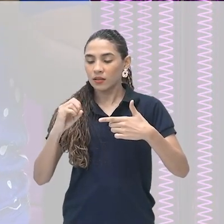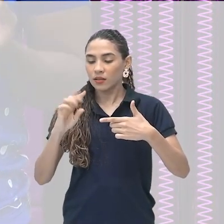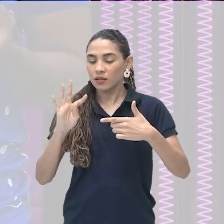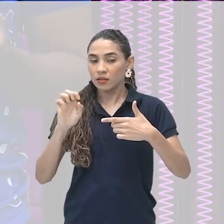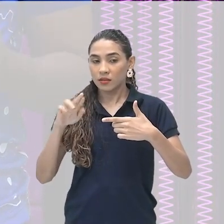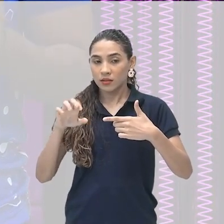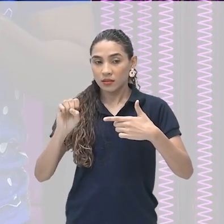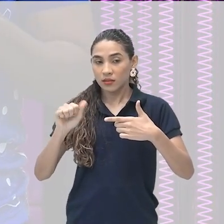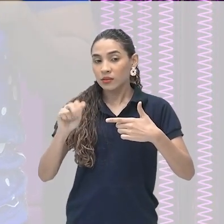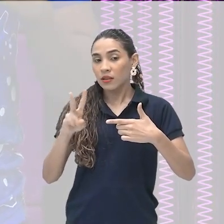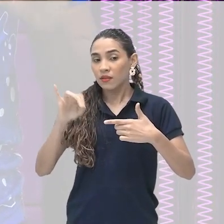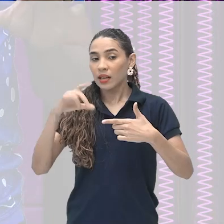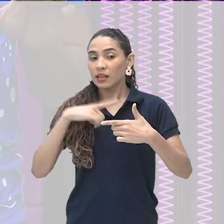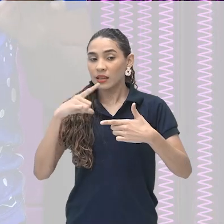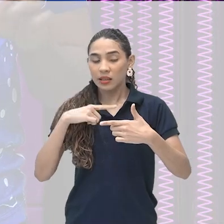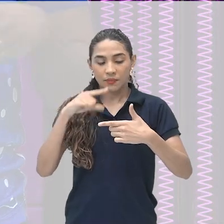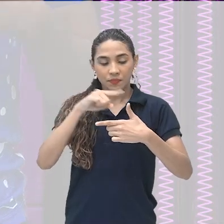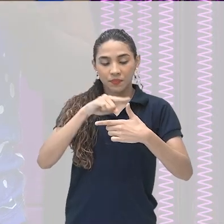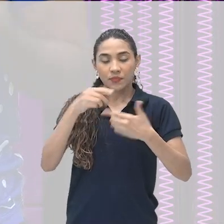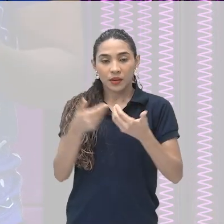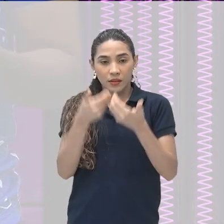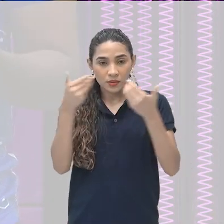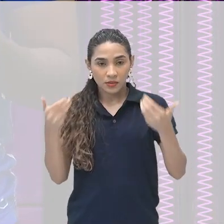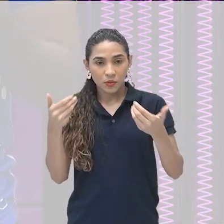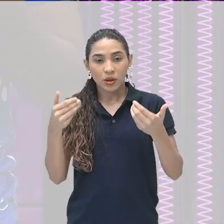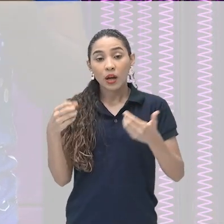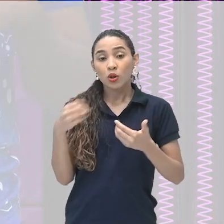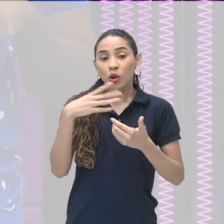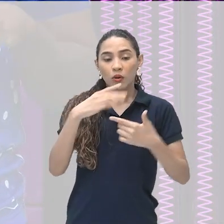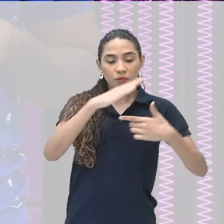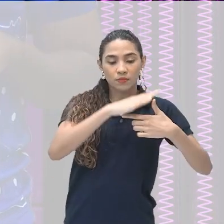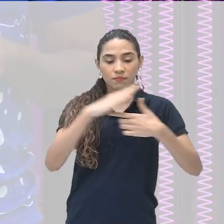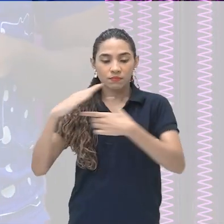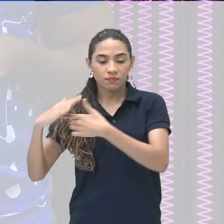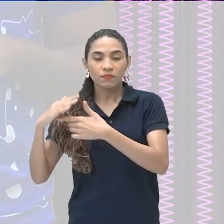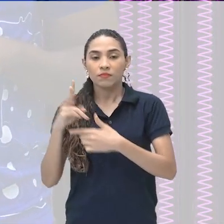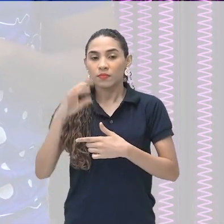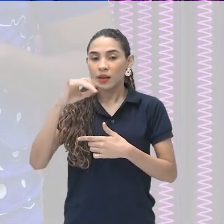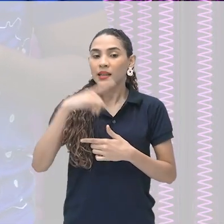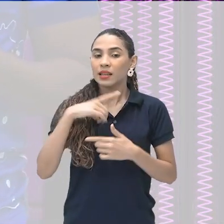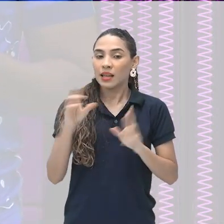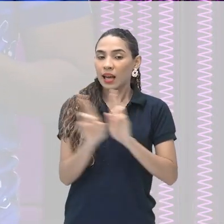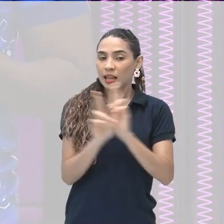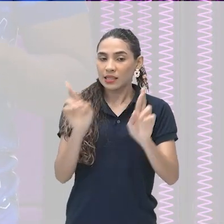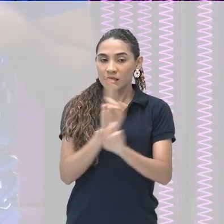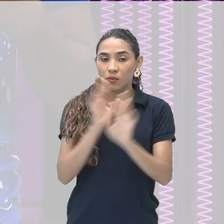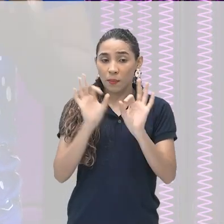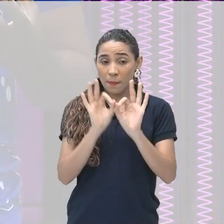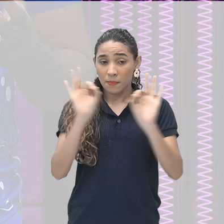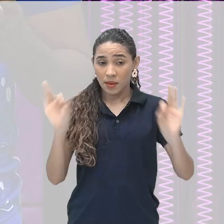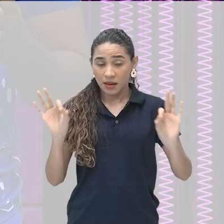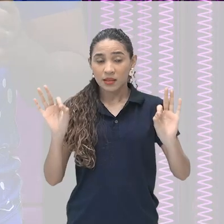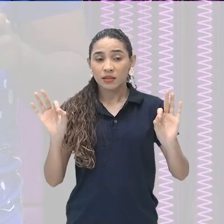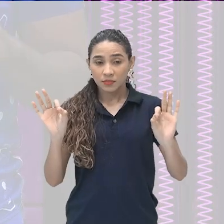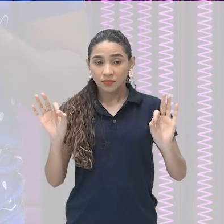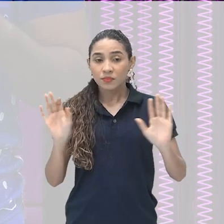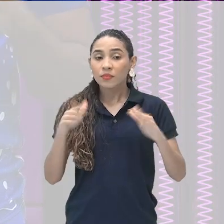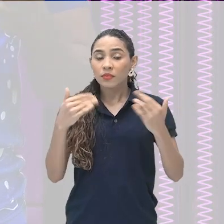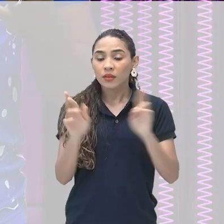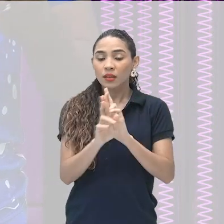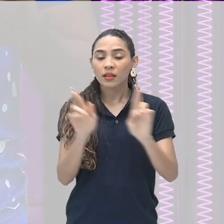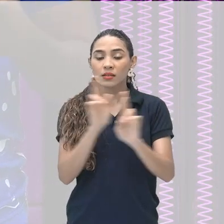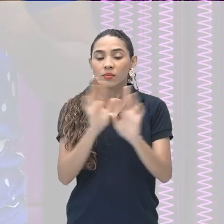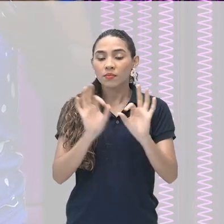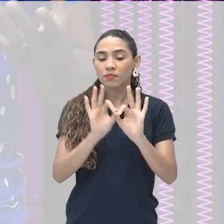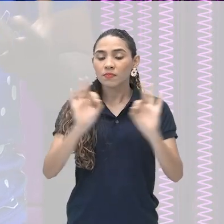vai gerar dois novos triângulos que nós vamos estabelecer essas relações métricas. Essas relações métricas, elas